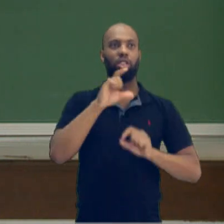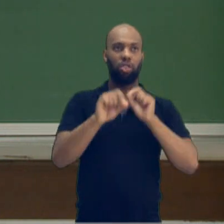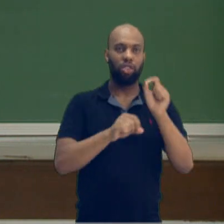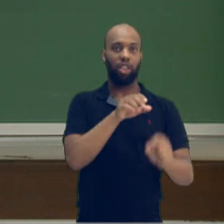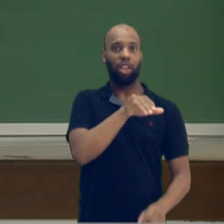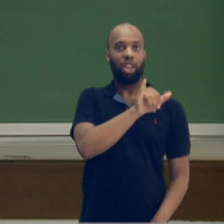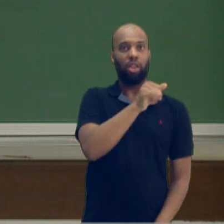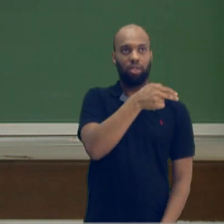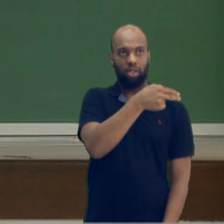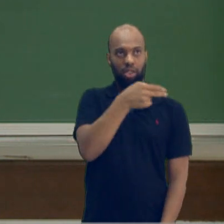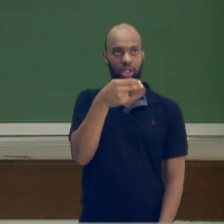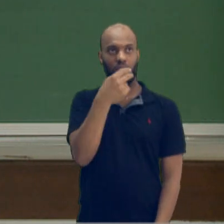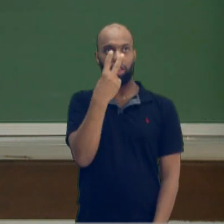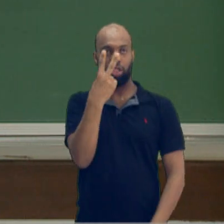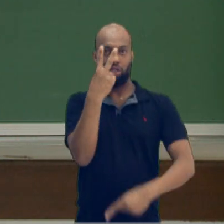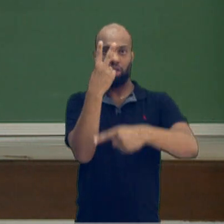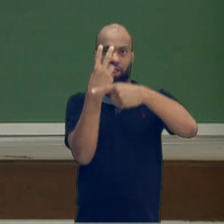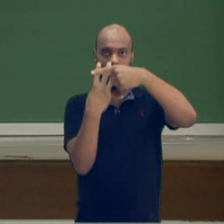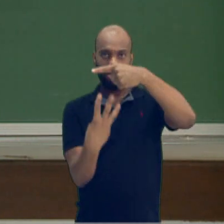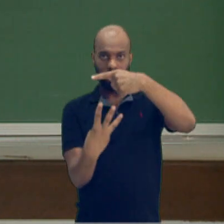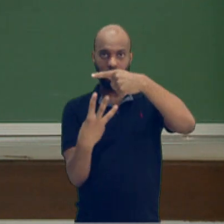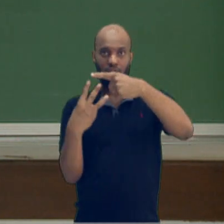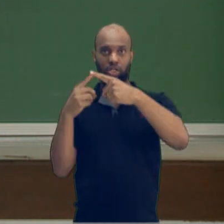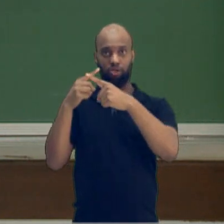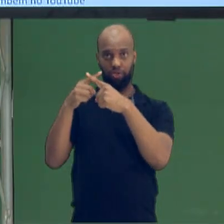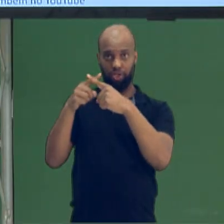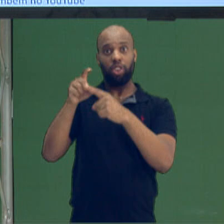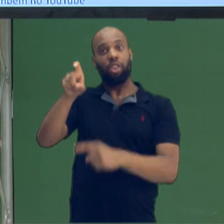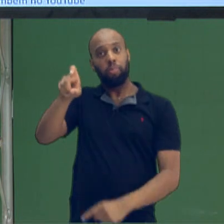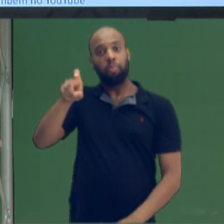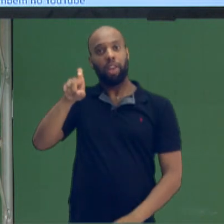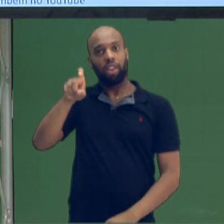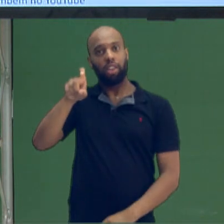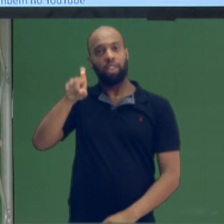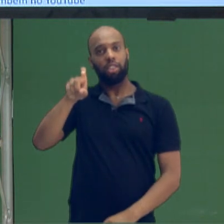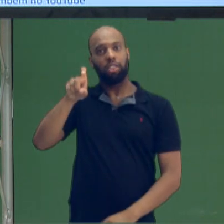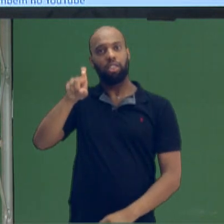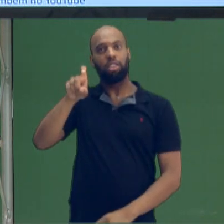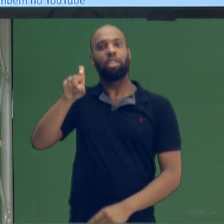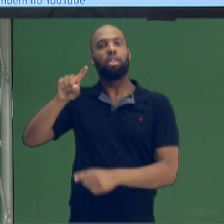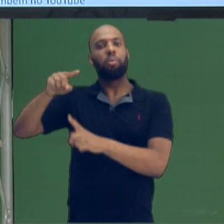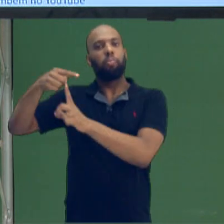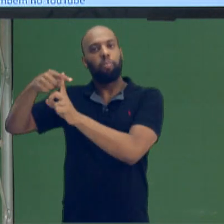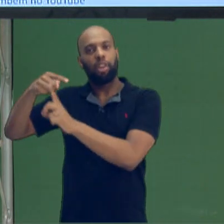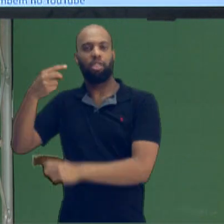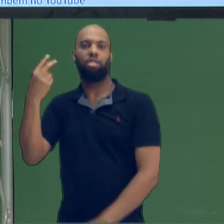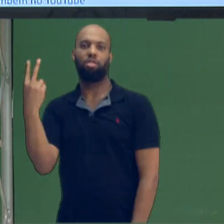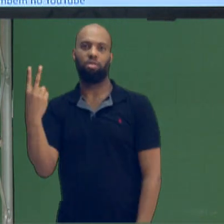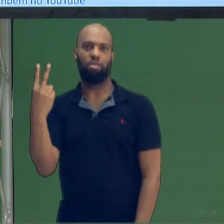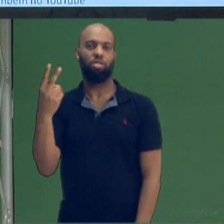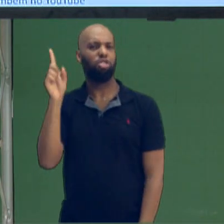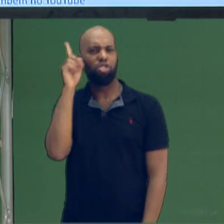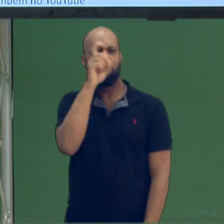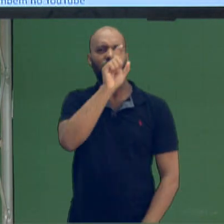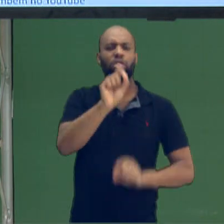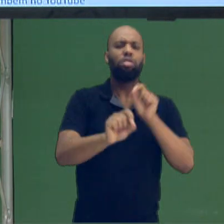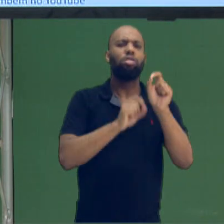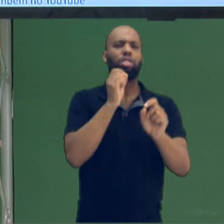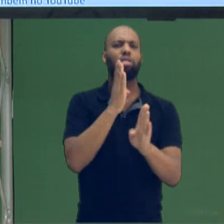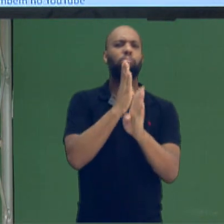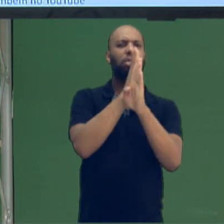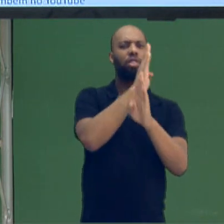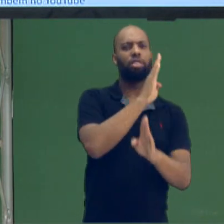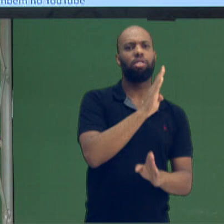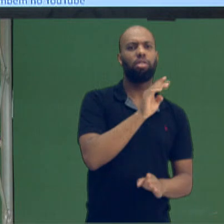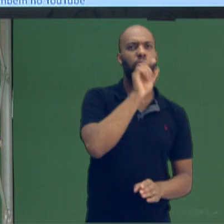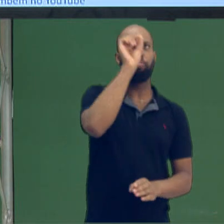y vai ser igual a 2/3 vezes x mais 2. Perfeito? A questão mais difícil aqui era determinar os